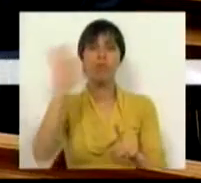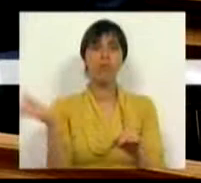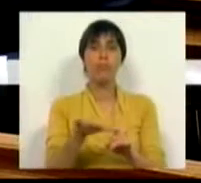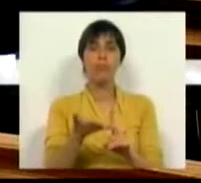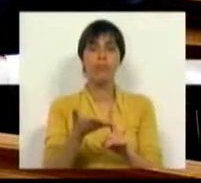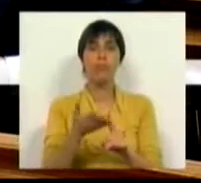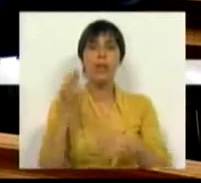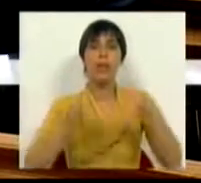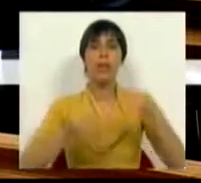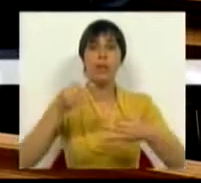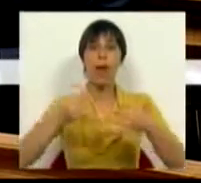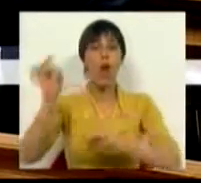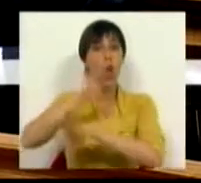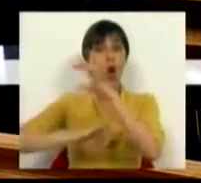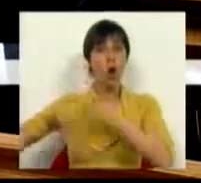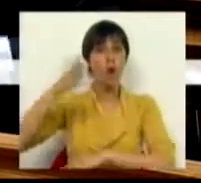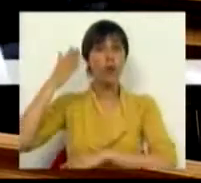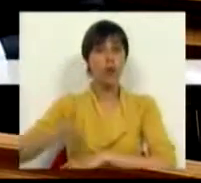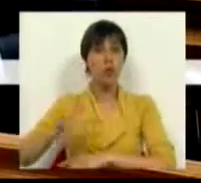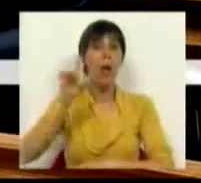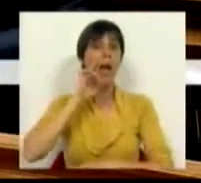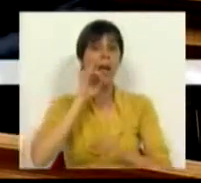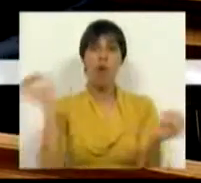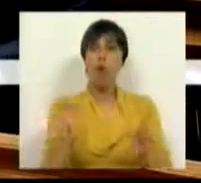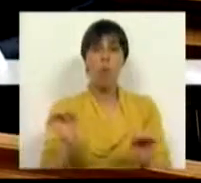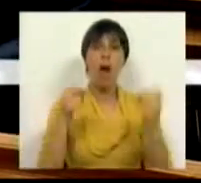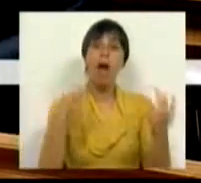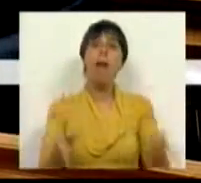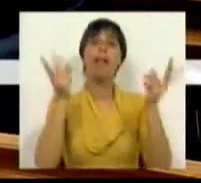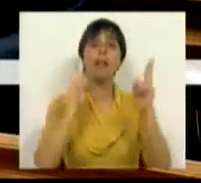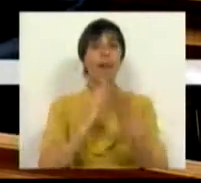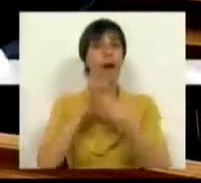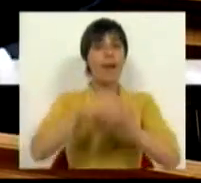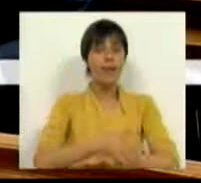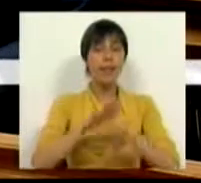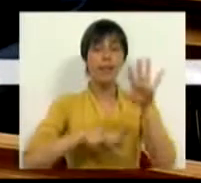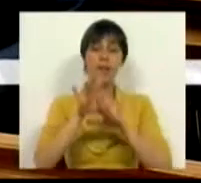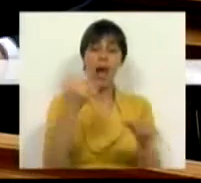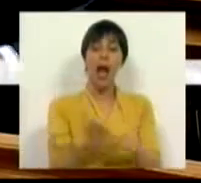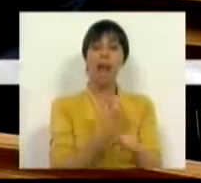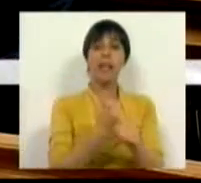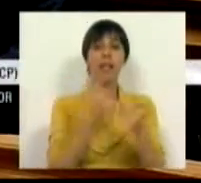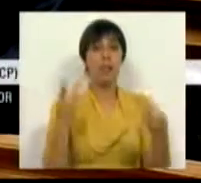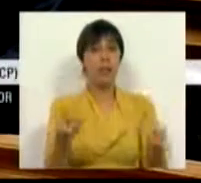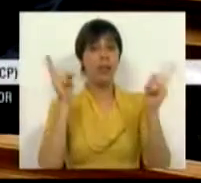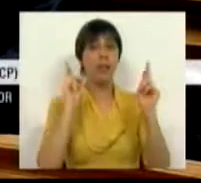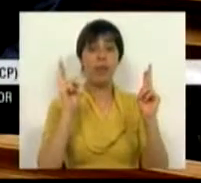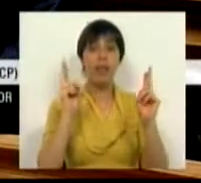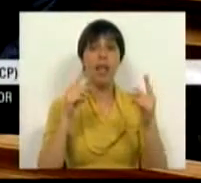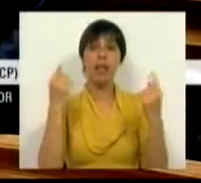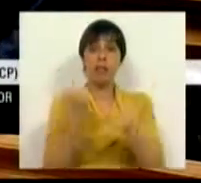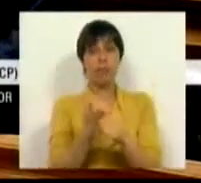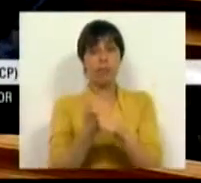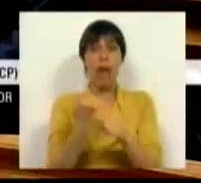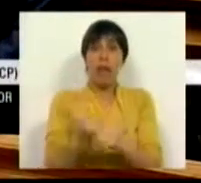condenado pelo Tribunal de Justiça Europeu por não garantir a liberdade de acesso ao exercício desta atividade e uma liberdade de